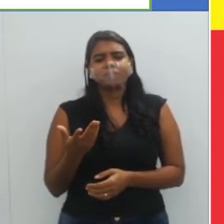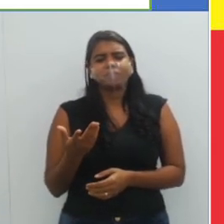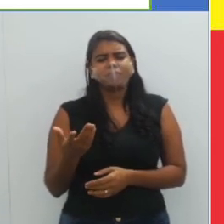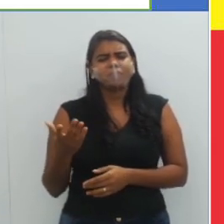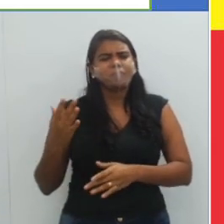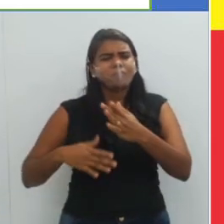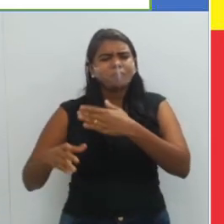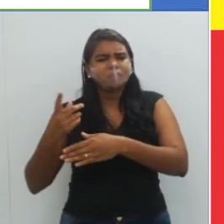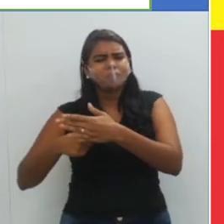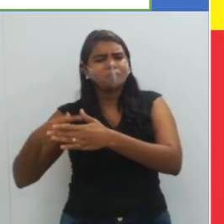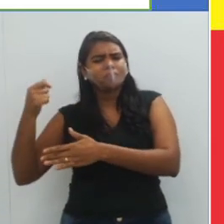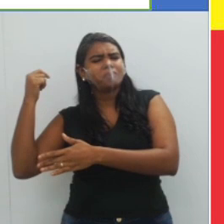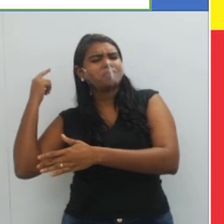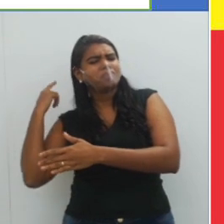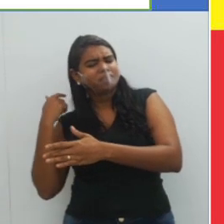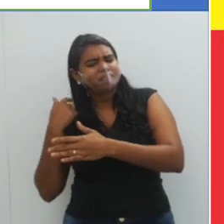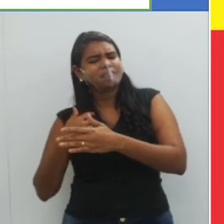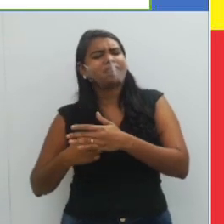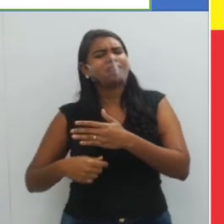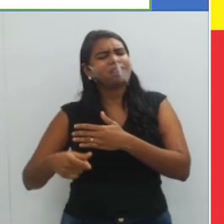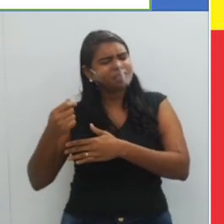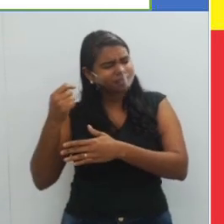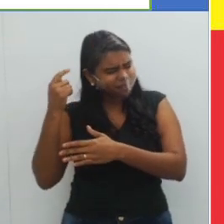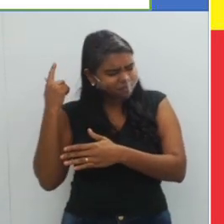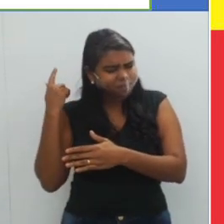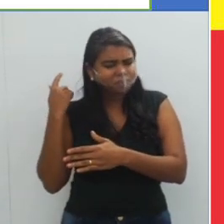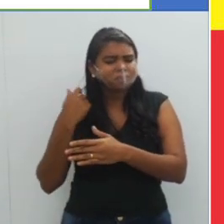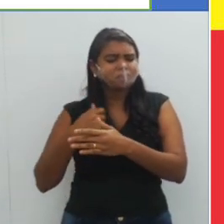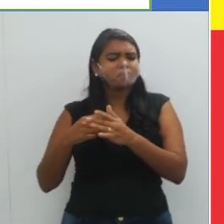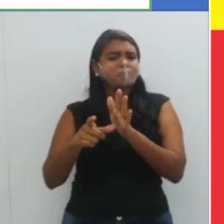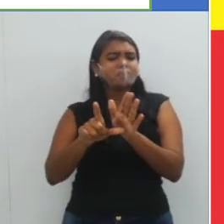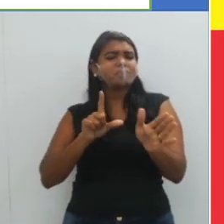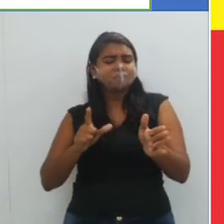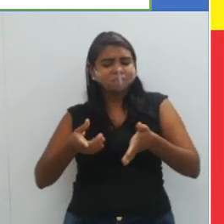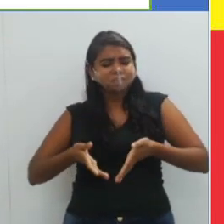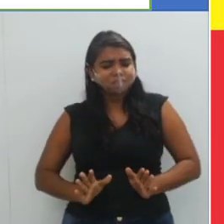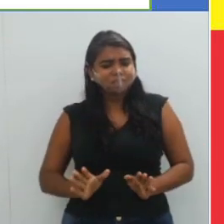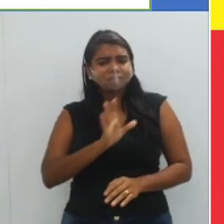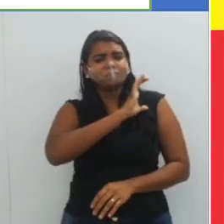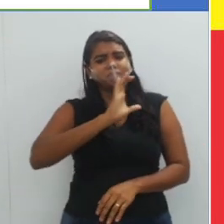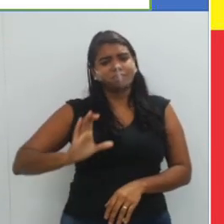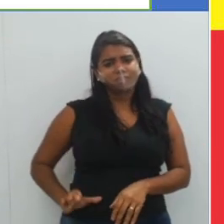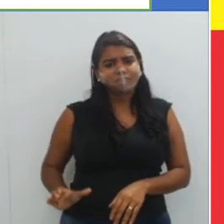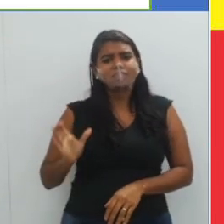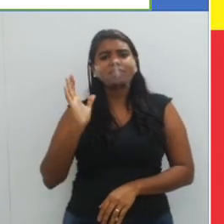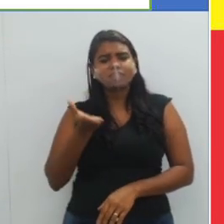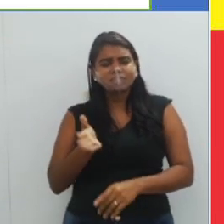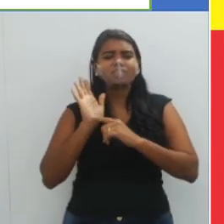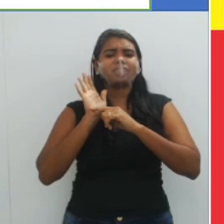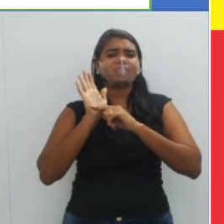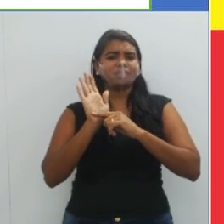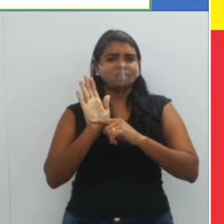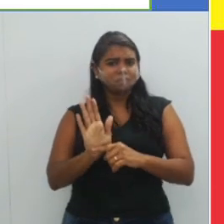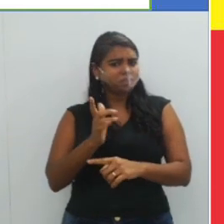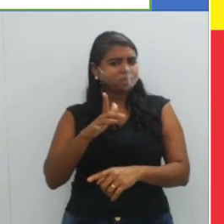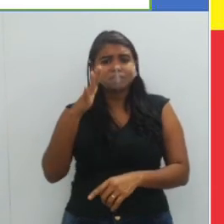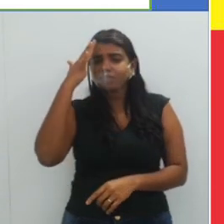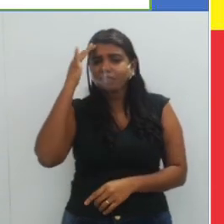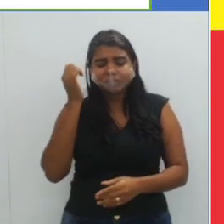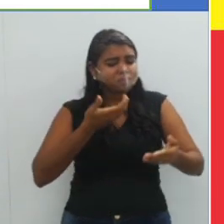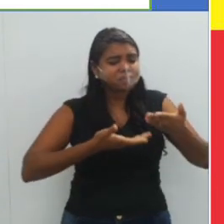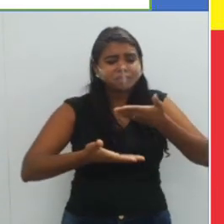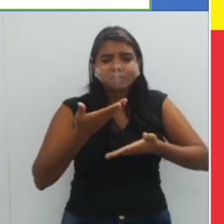Civilizações antigas, desde muito tempo, desde muito antes do nascimento de Cristo, já demonstravam não